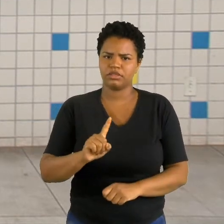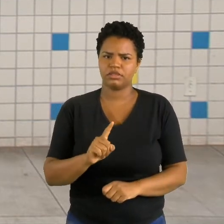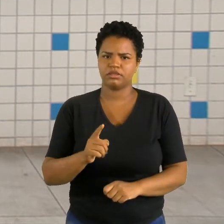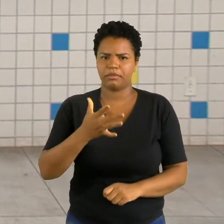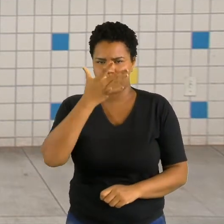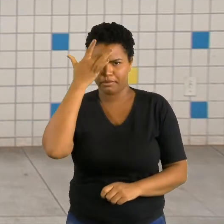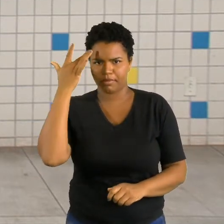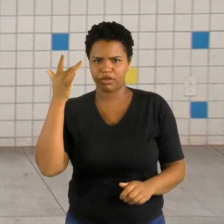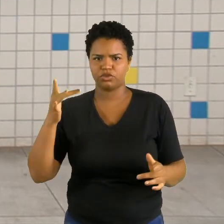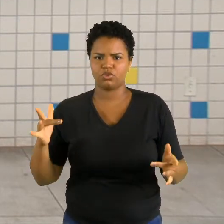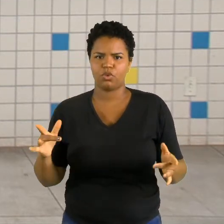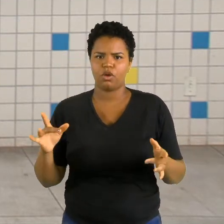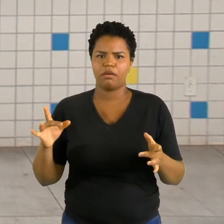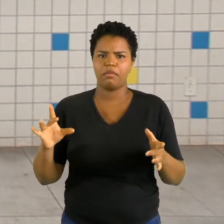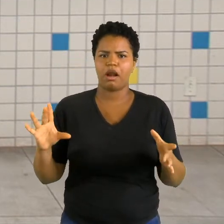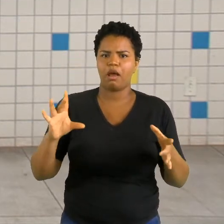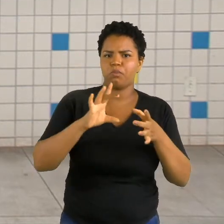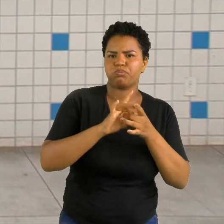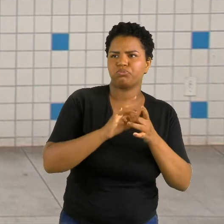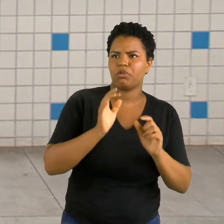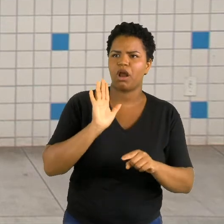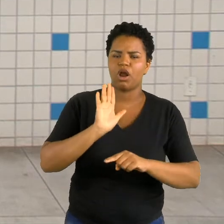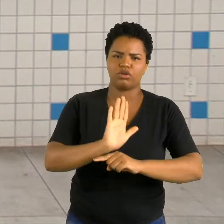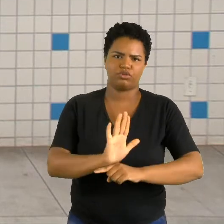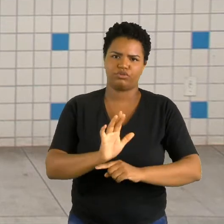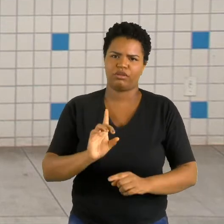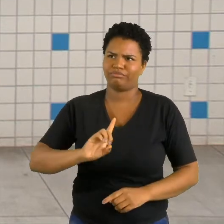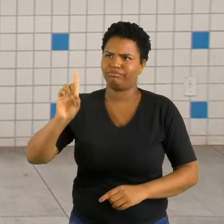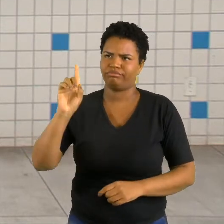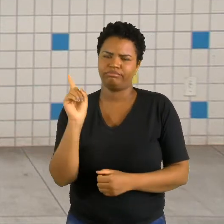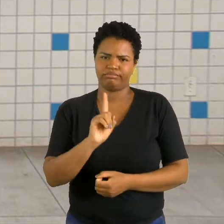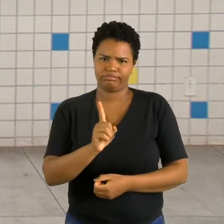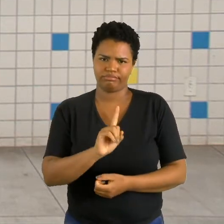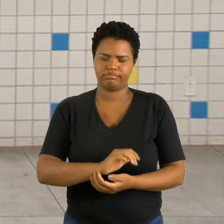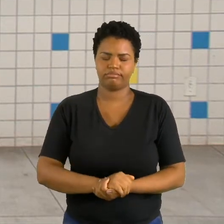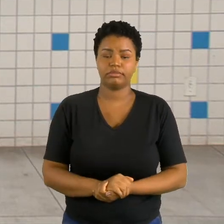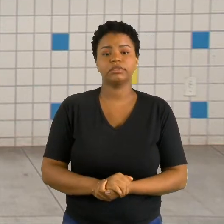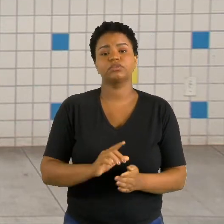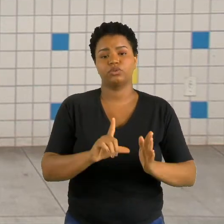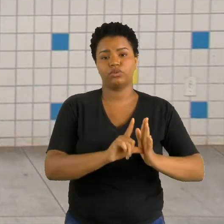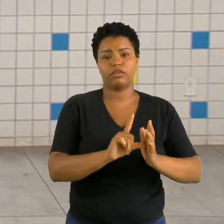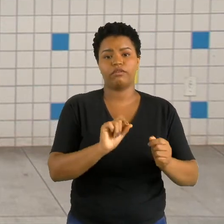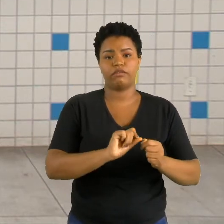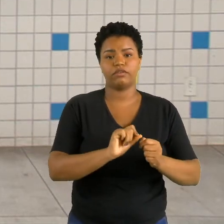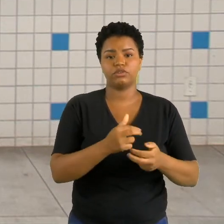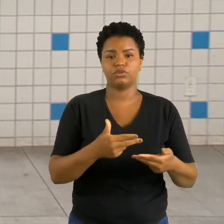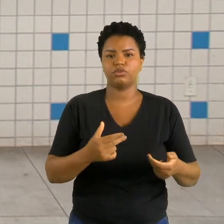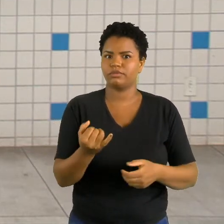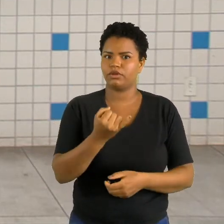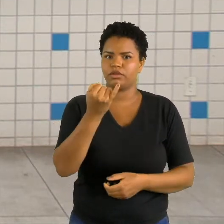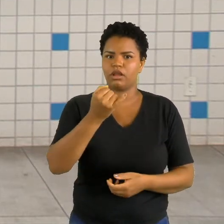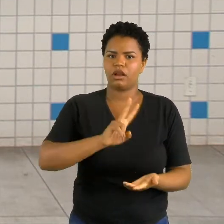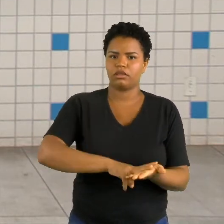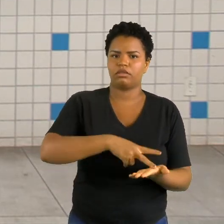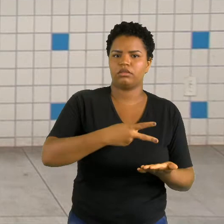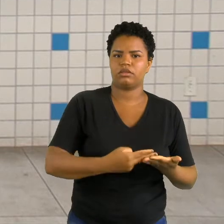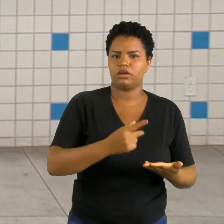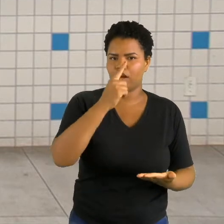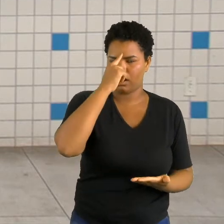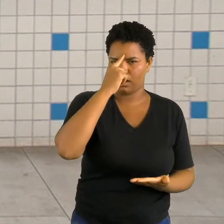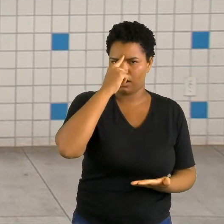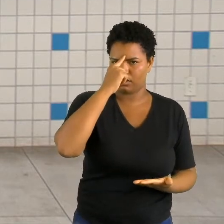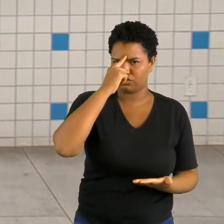95 teses, sola fides, somente pela fé você pode ser salvo, tá? Não por uma carta de indulgência,